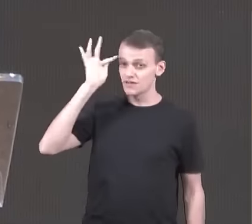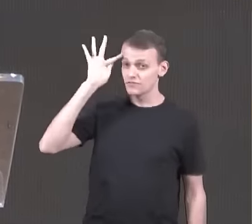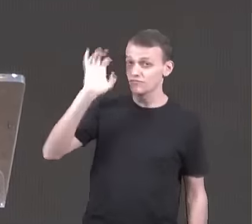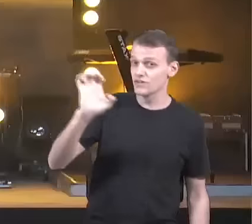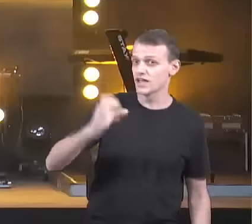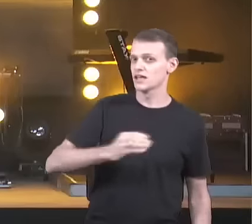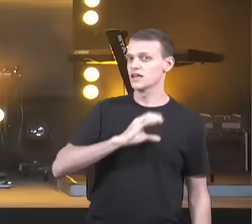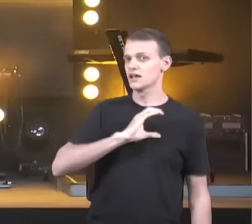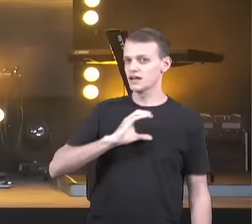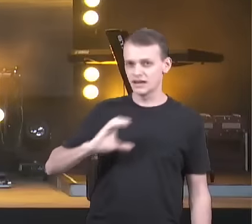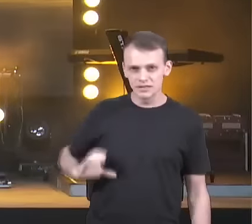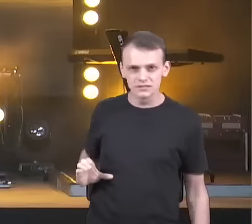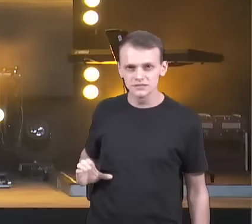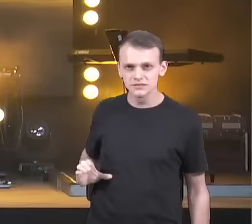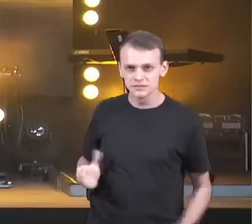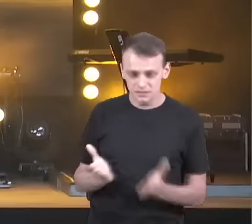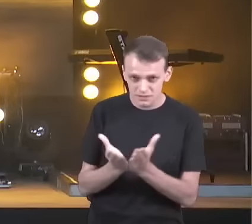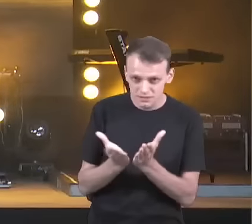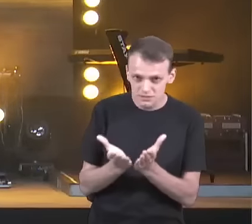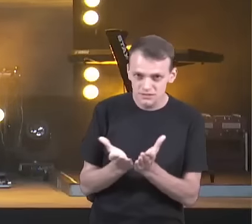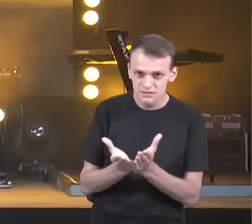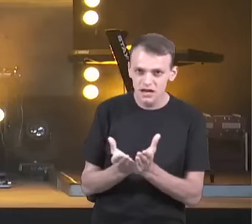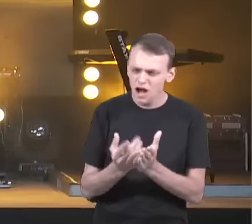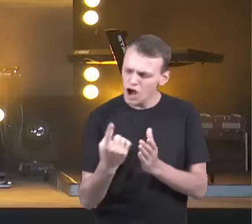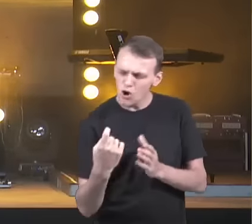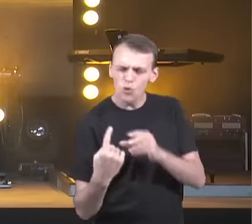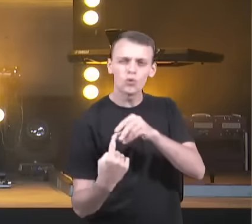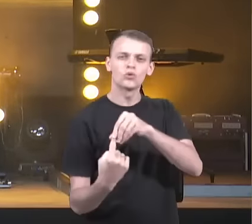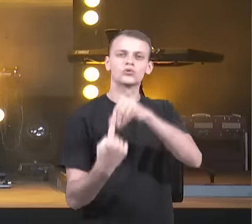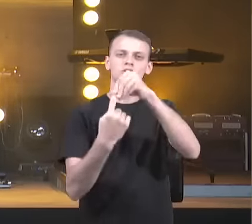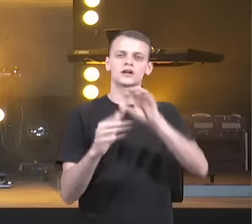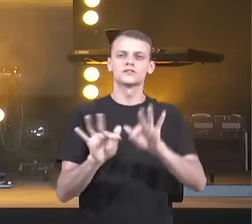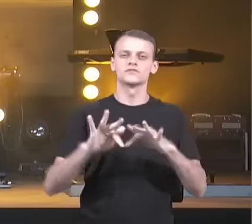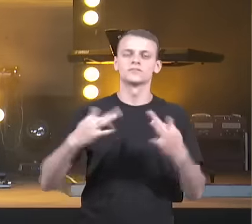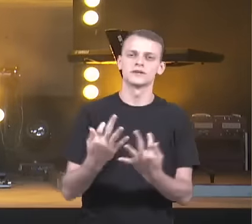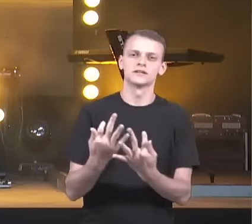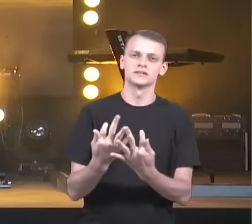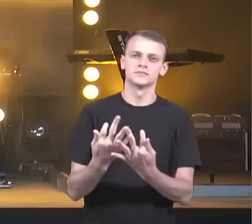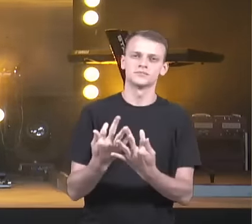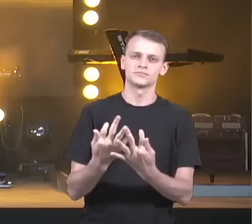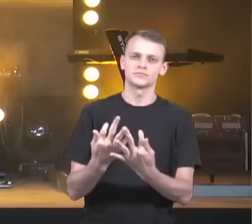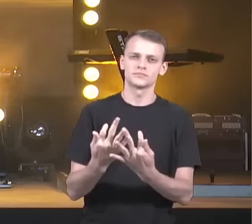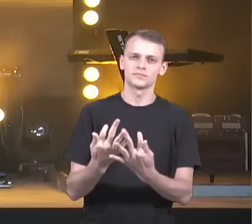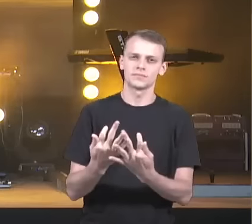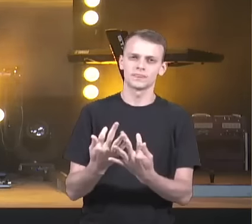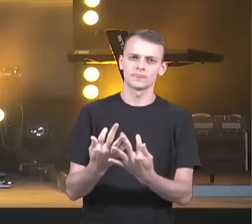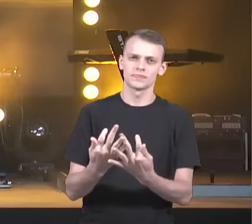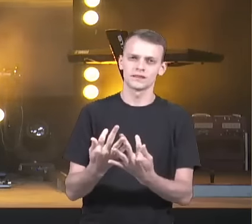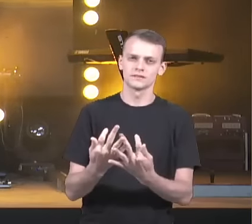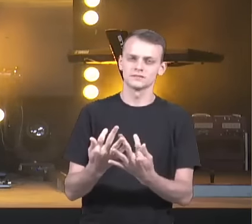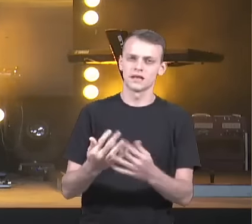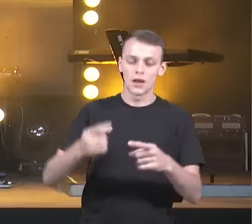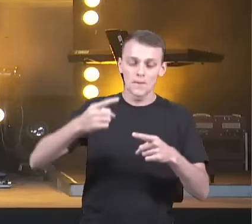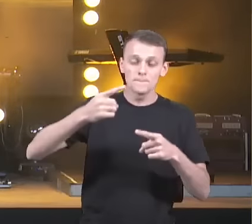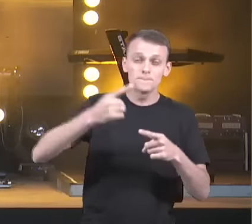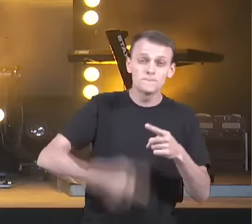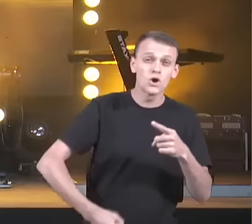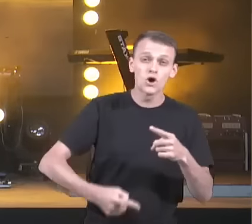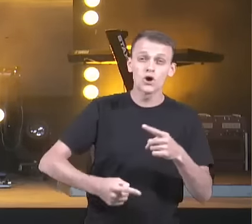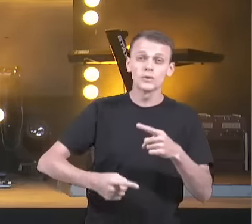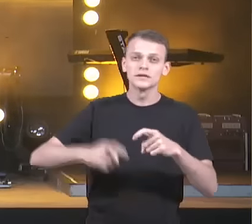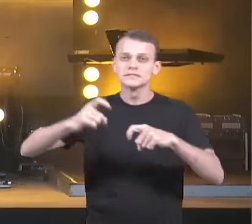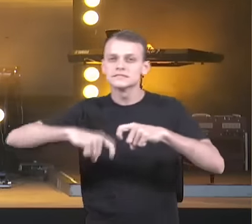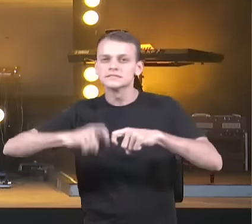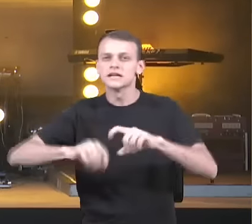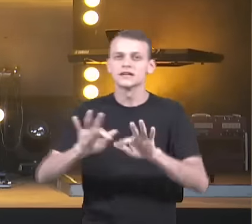cristã que garantiu a unidade da família, disse Rodney Stark, pela proibição do divórcio, do incesto, da poligamia